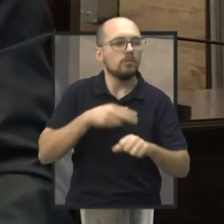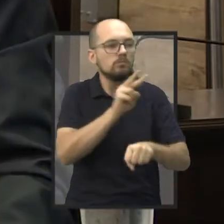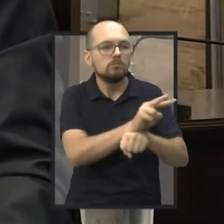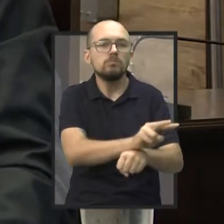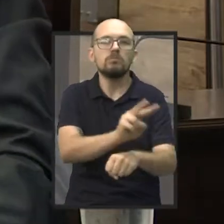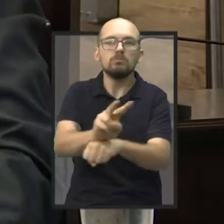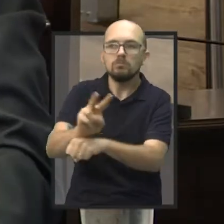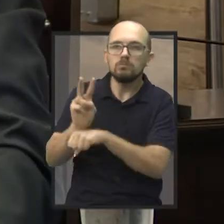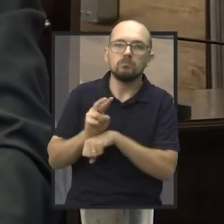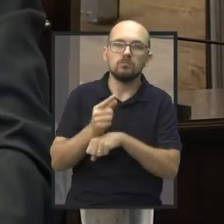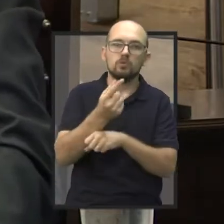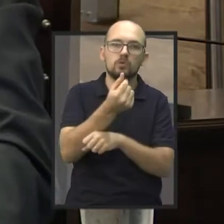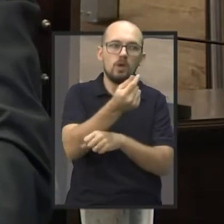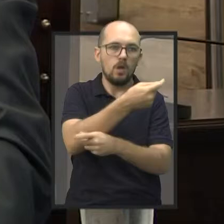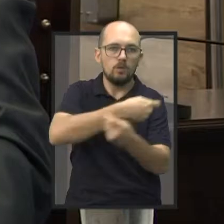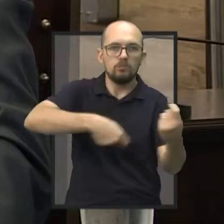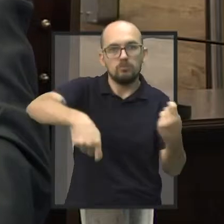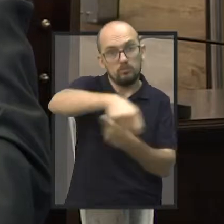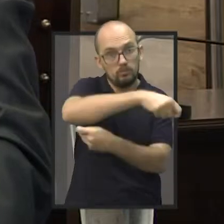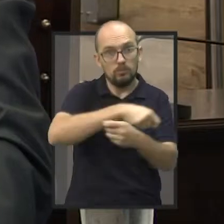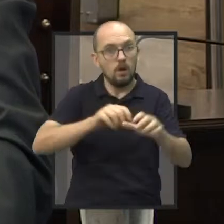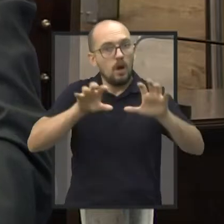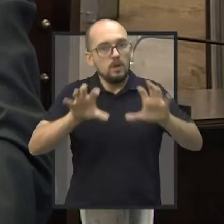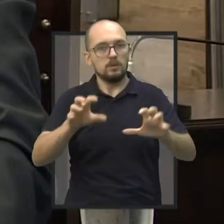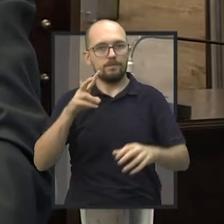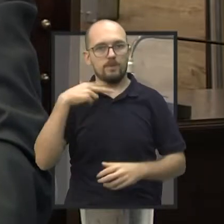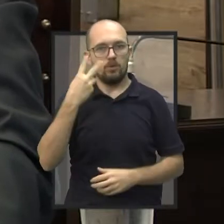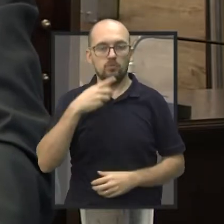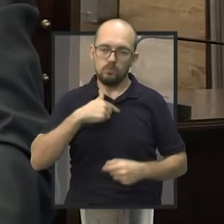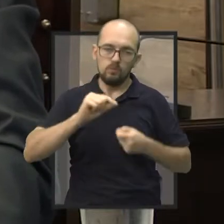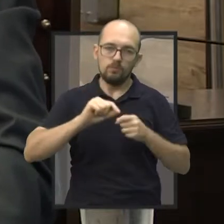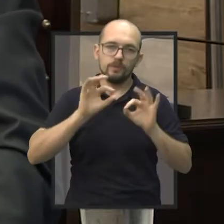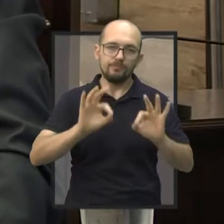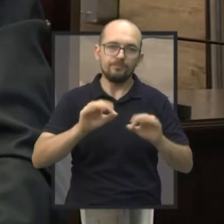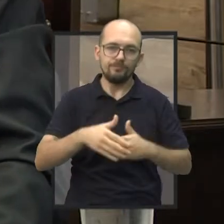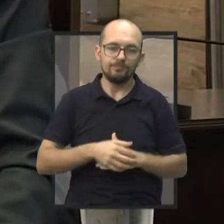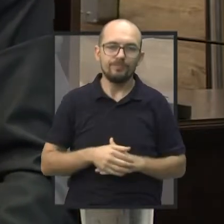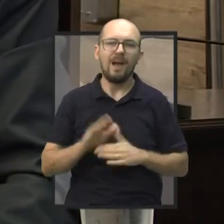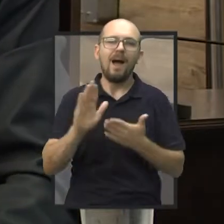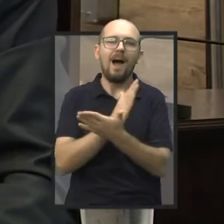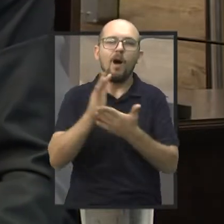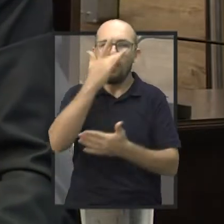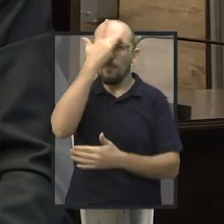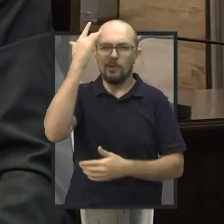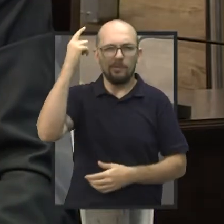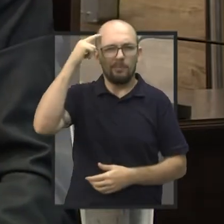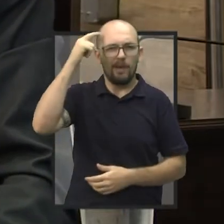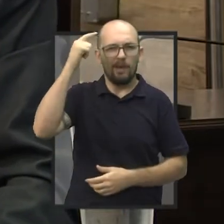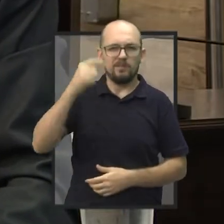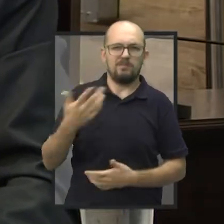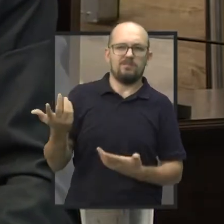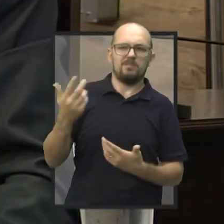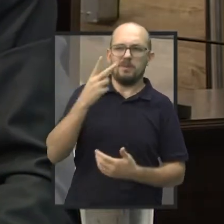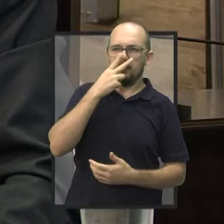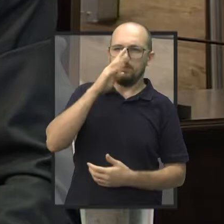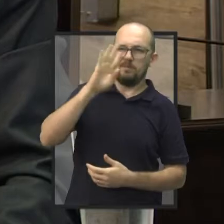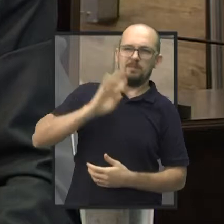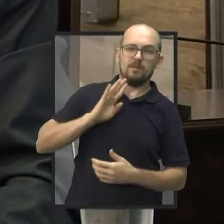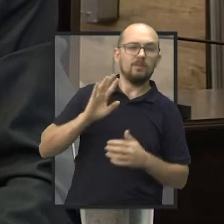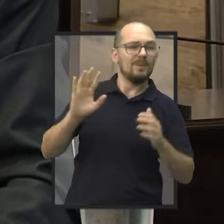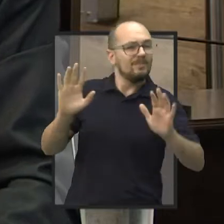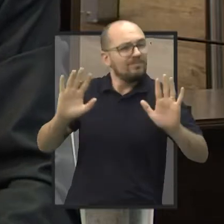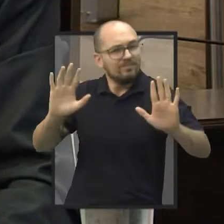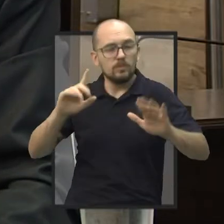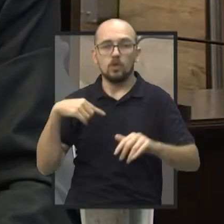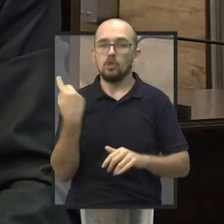uma prerrogativa do vereador e nós estamos fazendo isso. Muitas vezes a gente pode até ser mal interpretado por um setor ou por outro, mas a